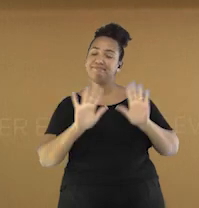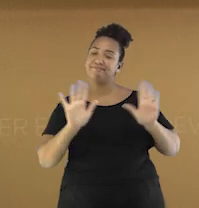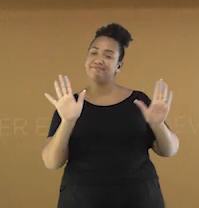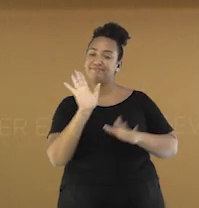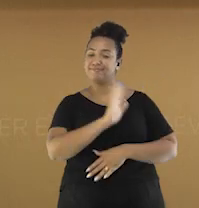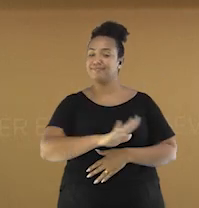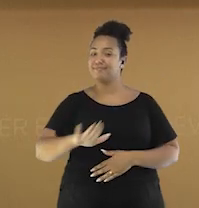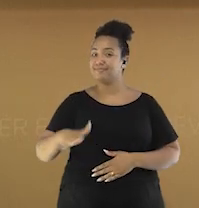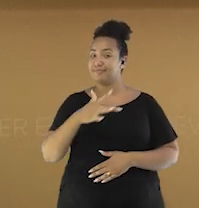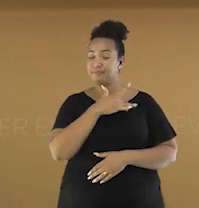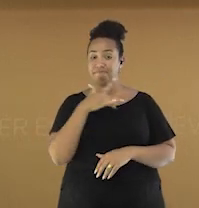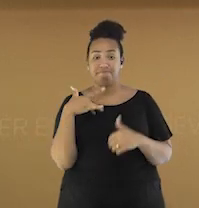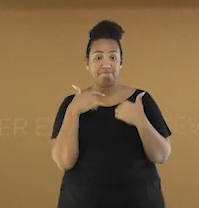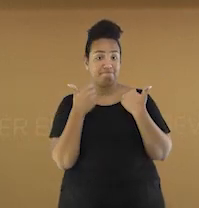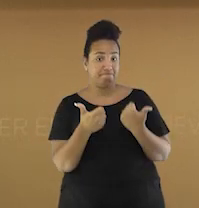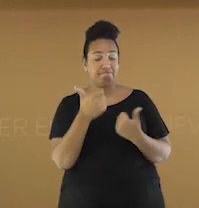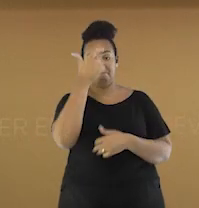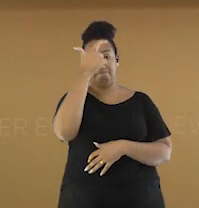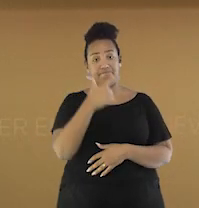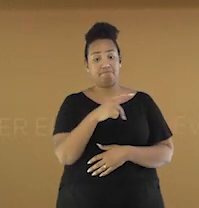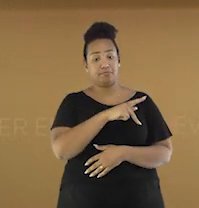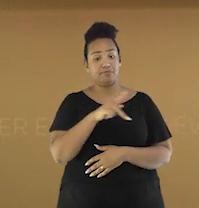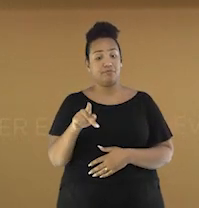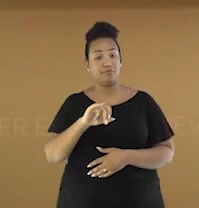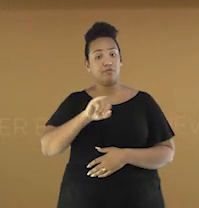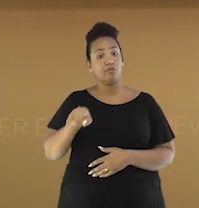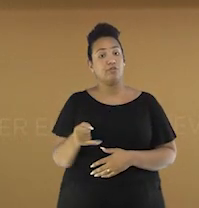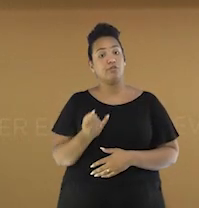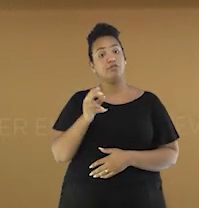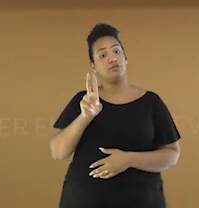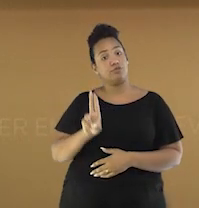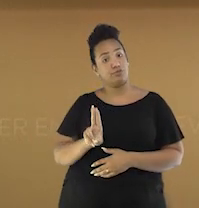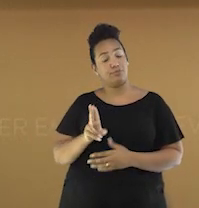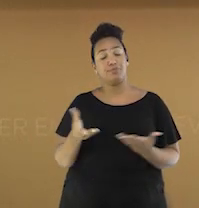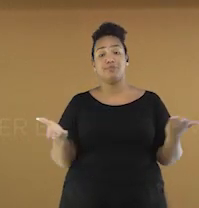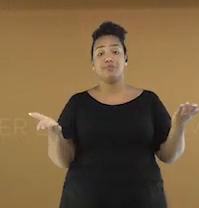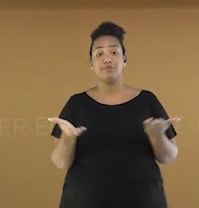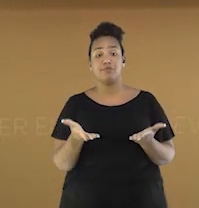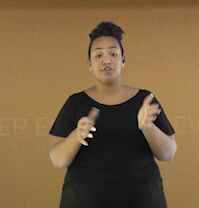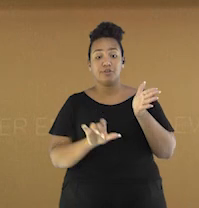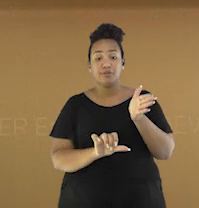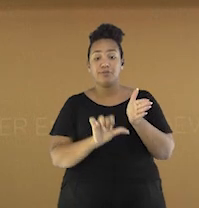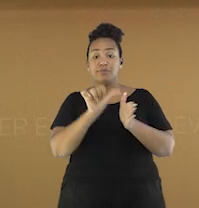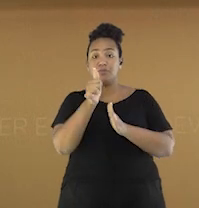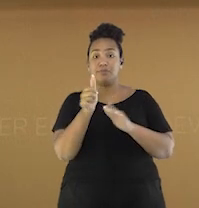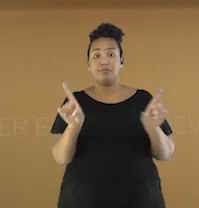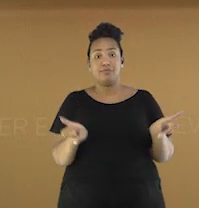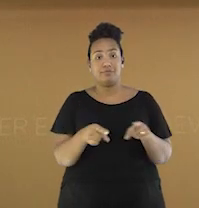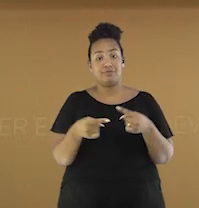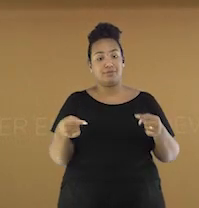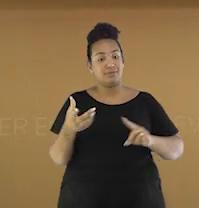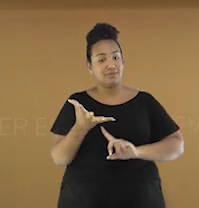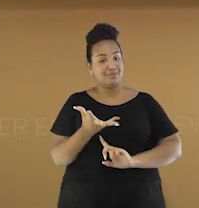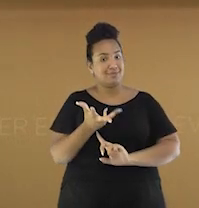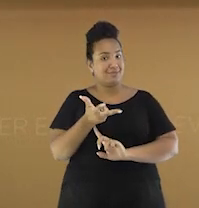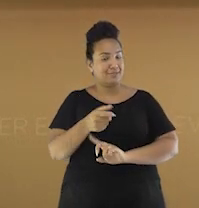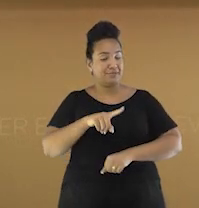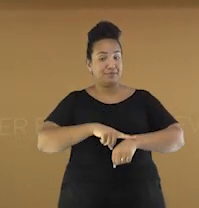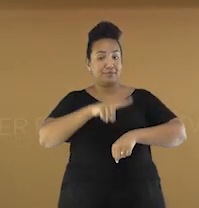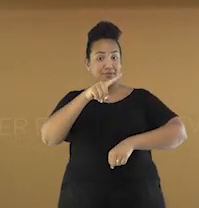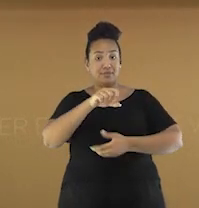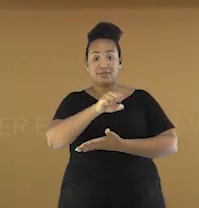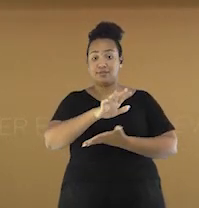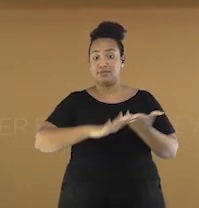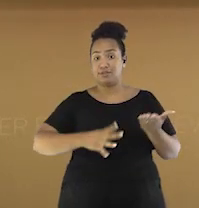crianças, tudo bem com vocês? Eu sou a professora Ju e hoje é o nosso primeiro Musicarte, que será um mão na massa, onde